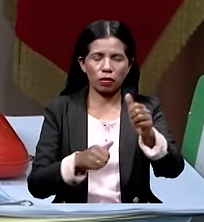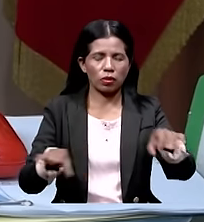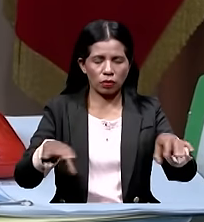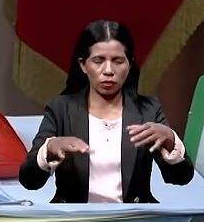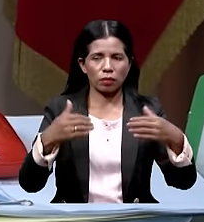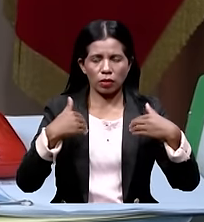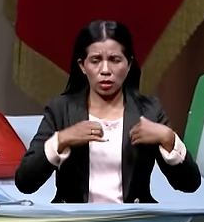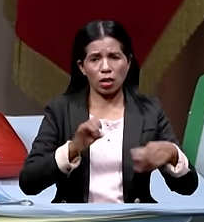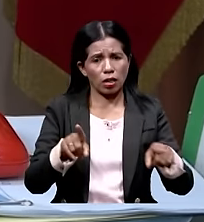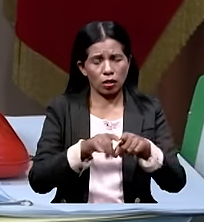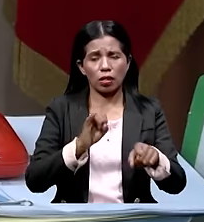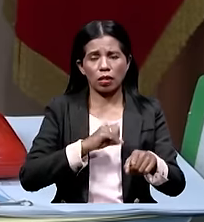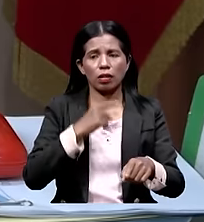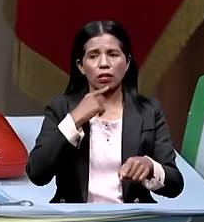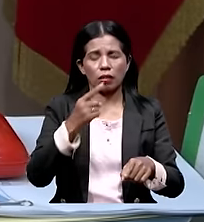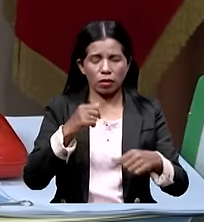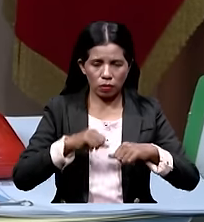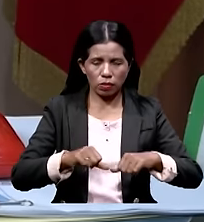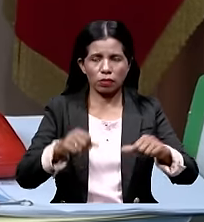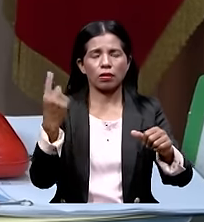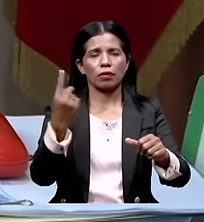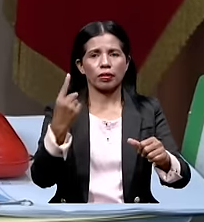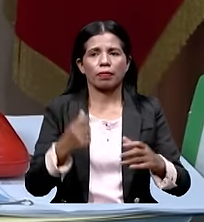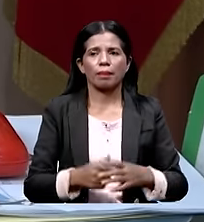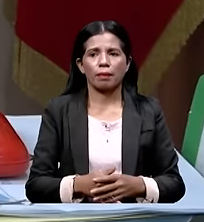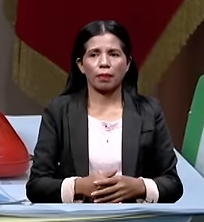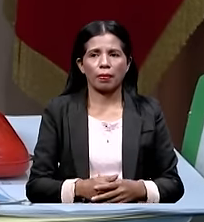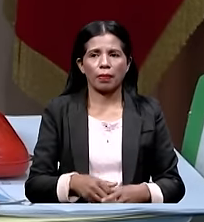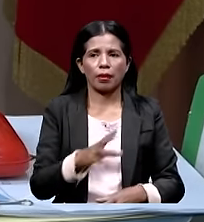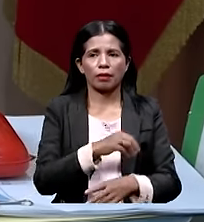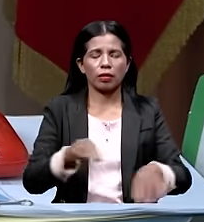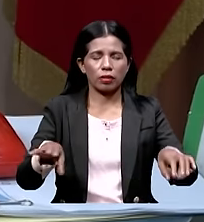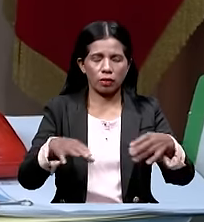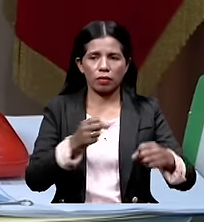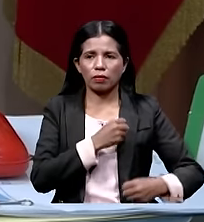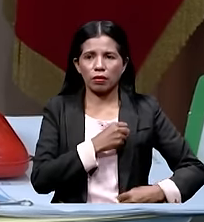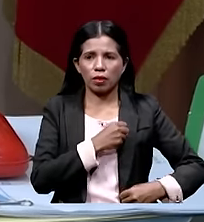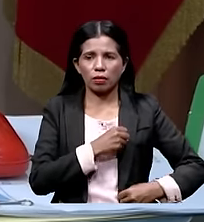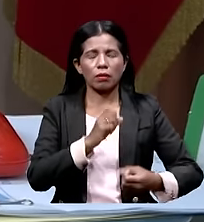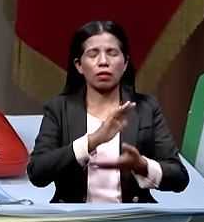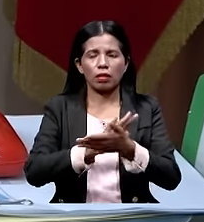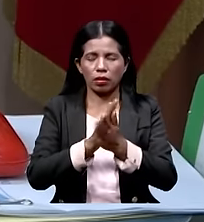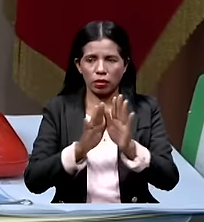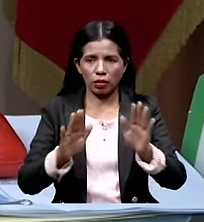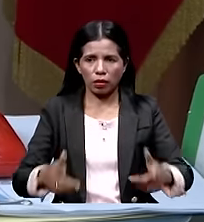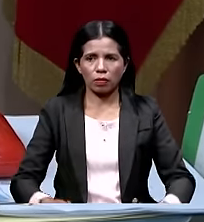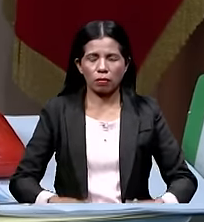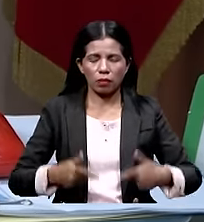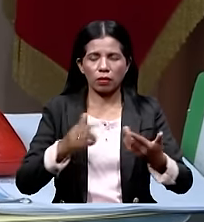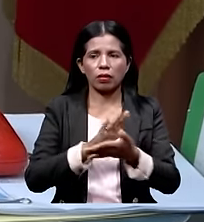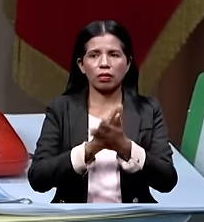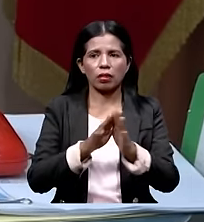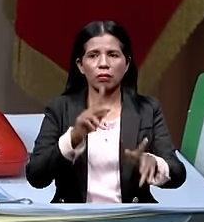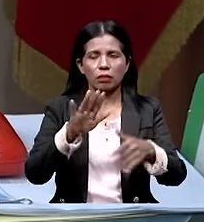não sei o dia, né? Bana fati, né? Também né? Na missão me põe força nini, não está tudo bem estar, o morro dia, o morro já com a